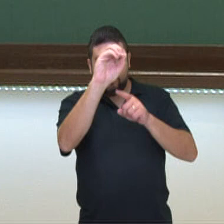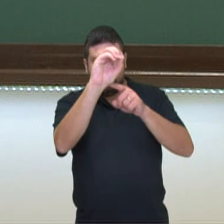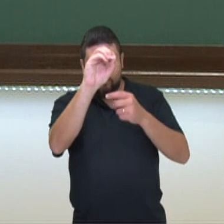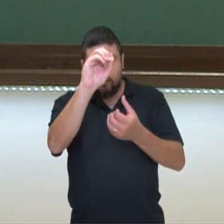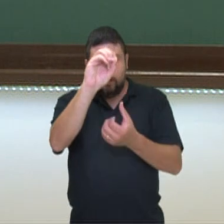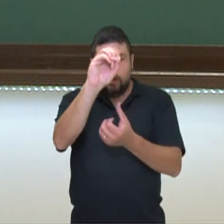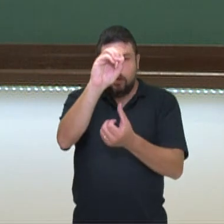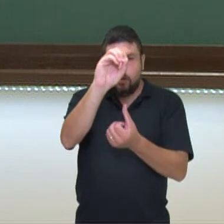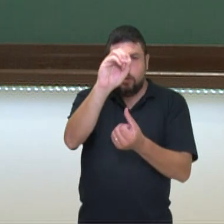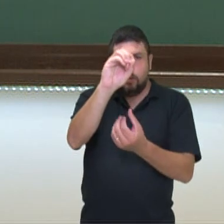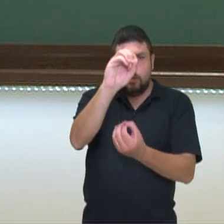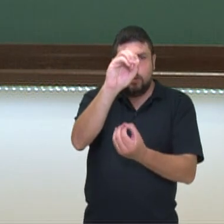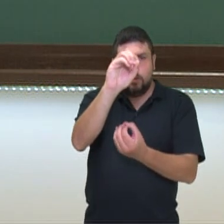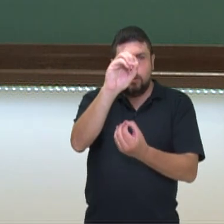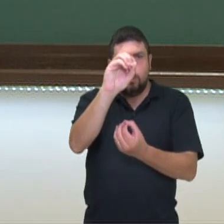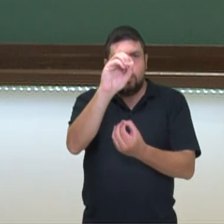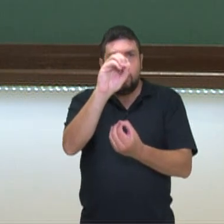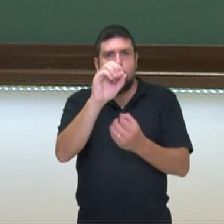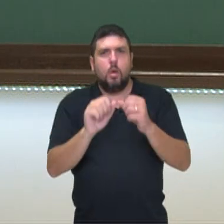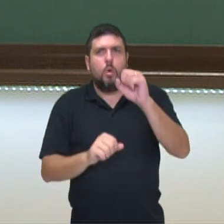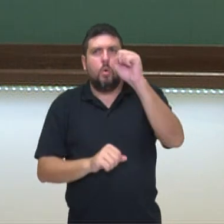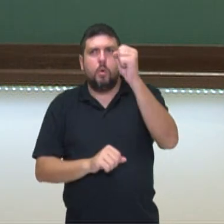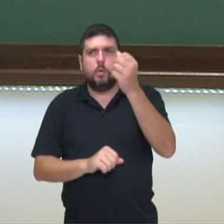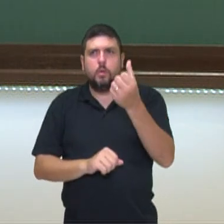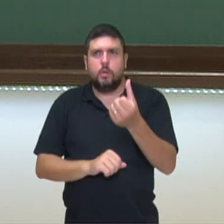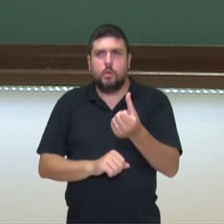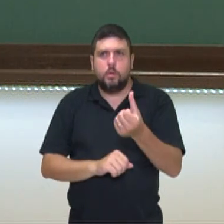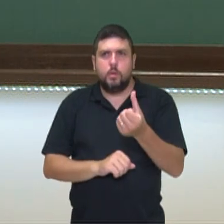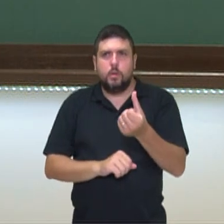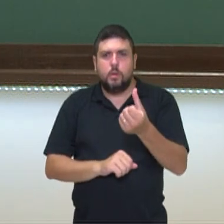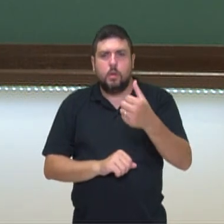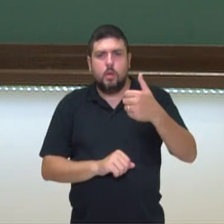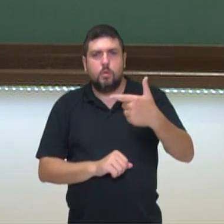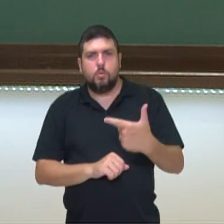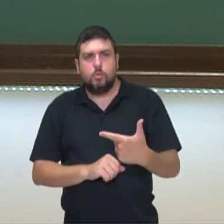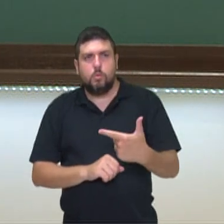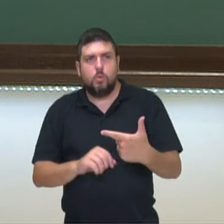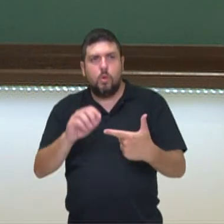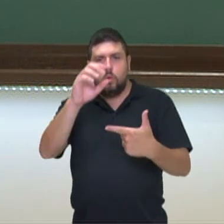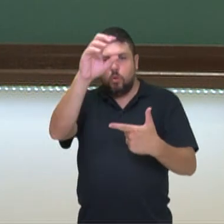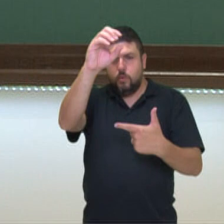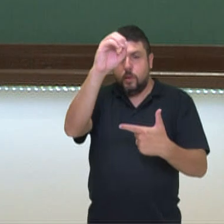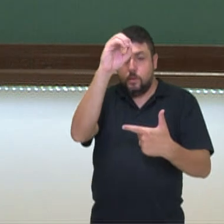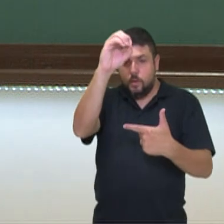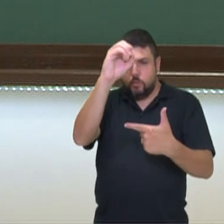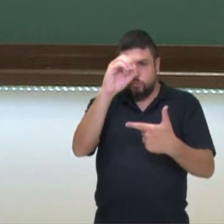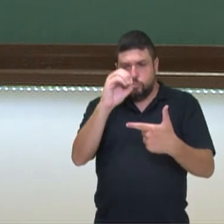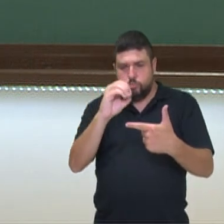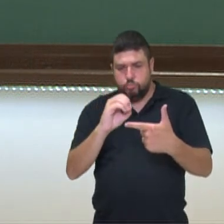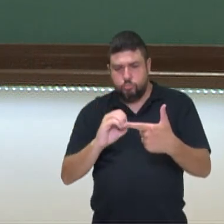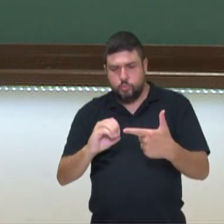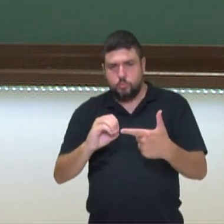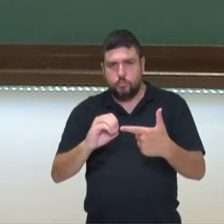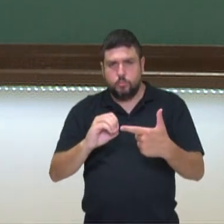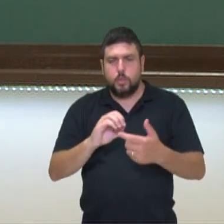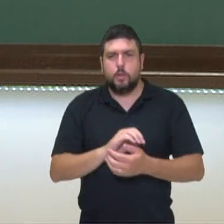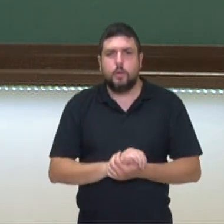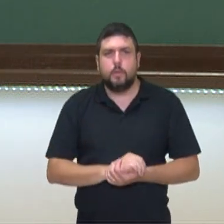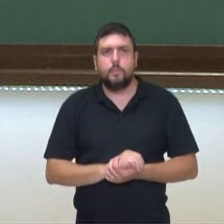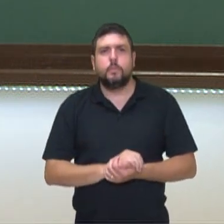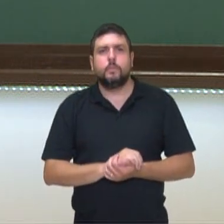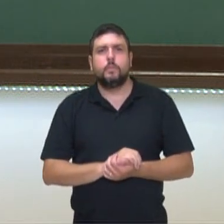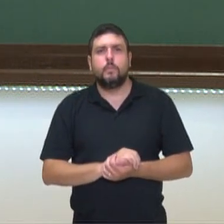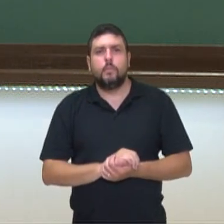eu posso pensar no 8 menos 6 e descer o zero. Então, se eu pensar no 8 menos 6, vai dar 2. Olha lá, se eu tenho aqui,